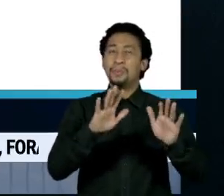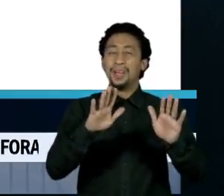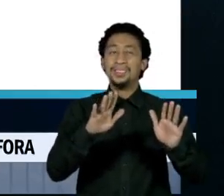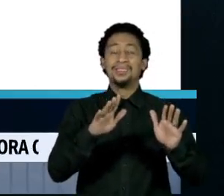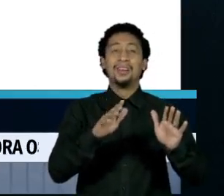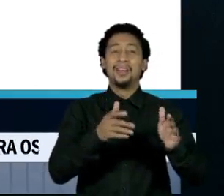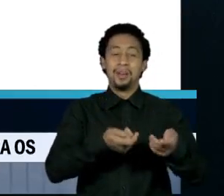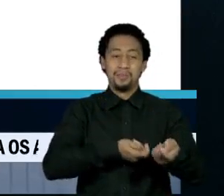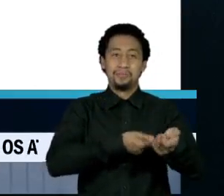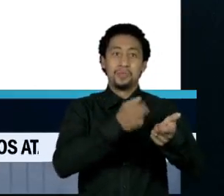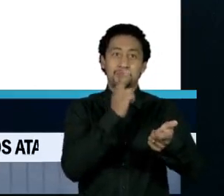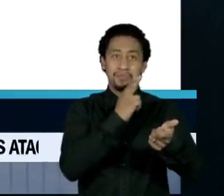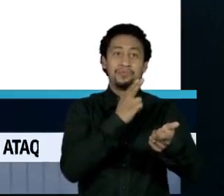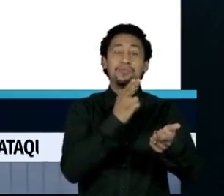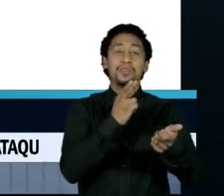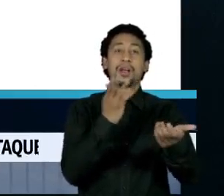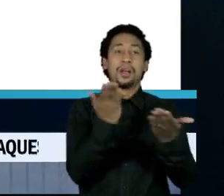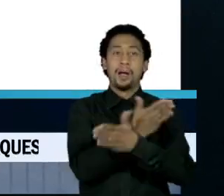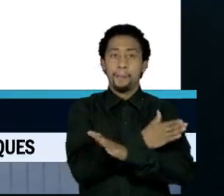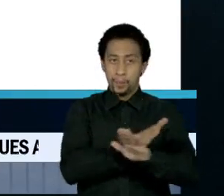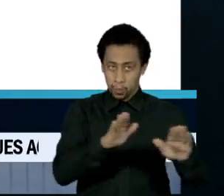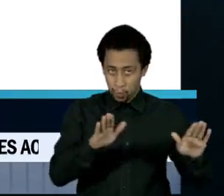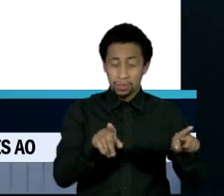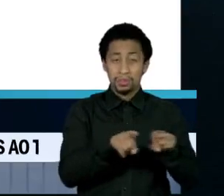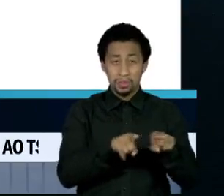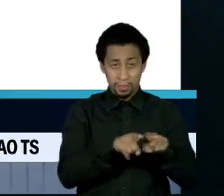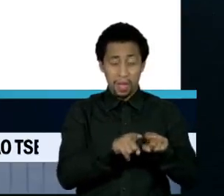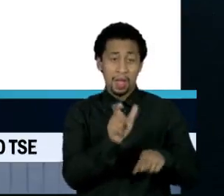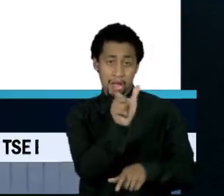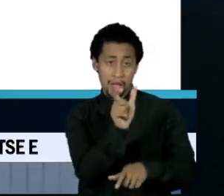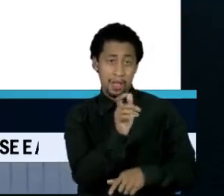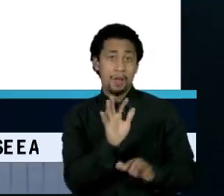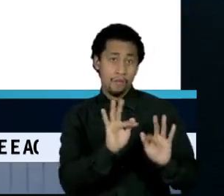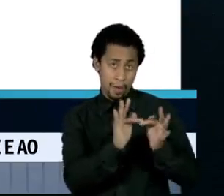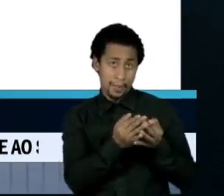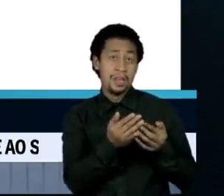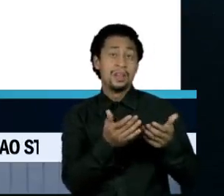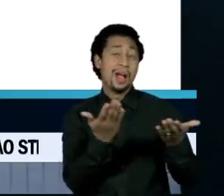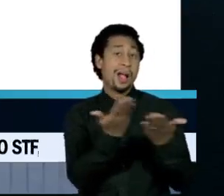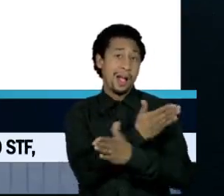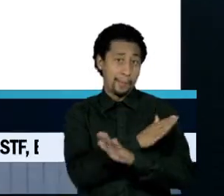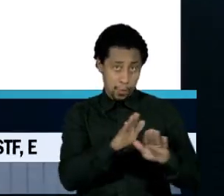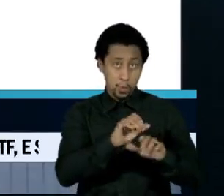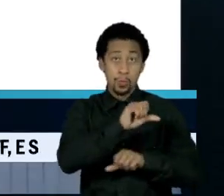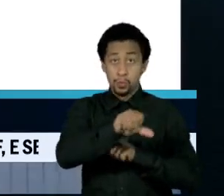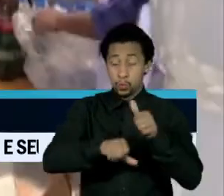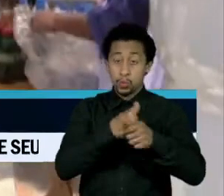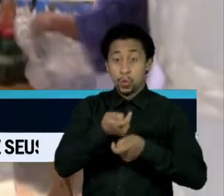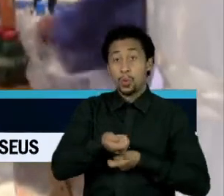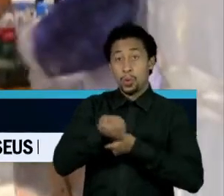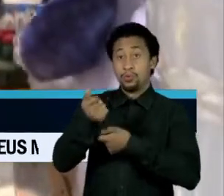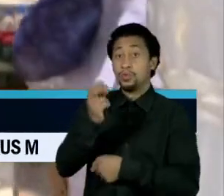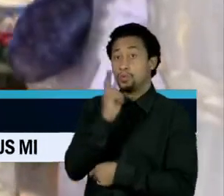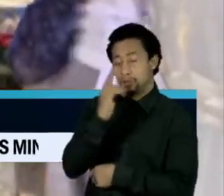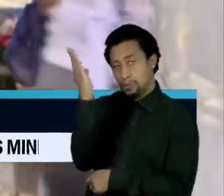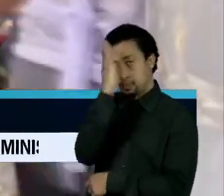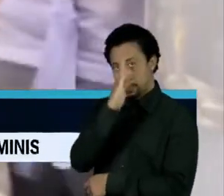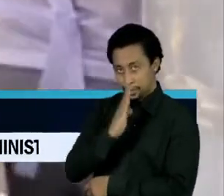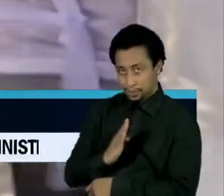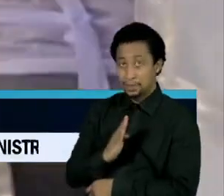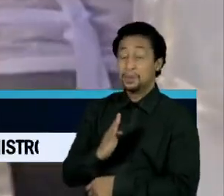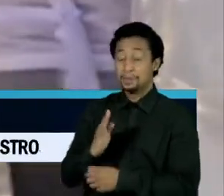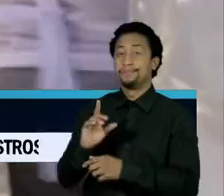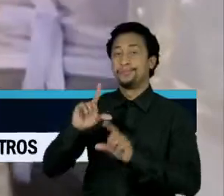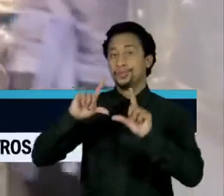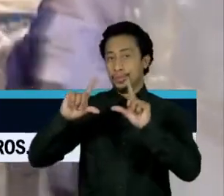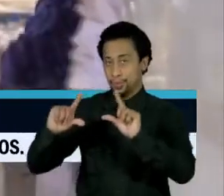do Bolsa Família e o início do Auxílio Brasil, agravado pela inflação, despencou para R$ 96,00. A pesquisa também